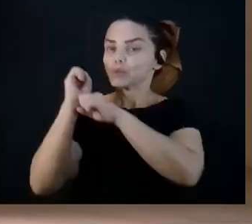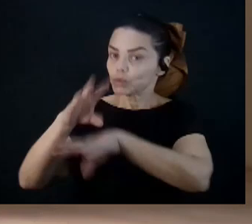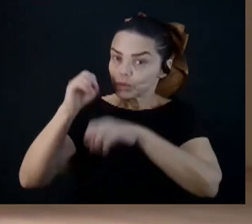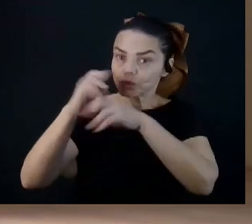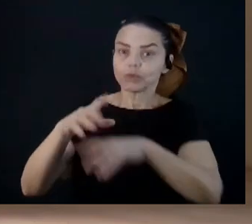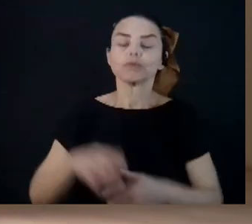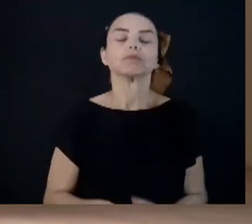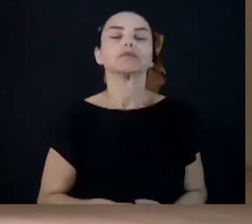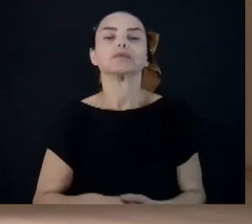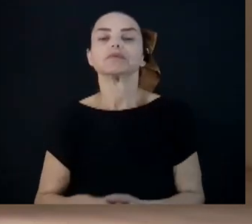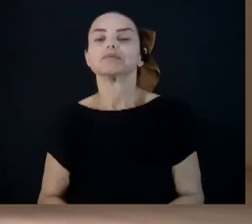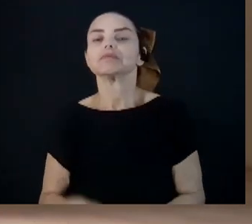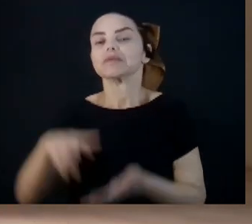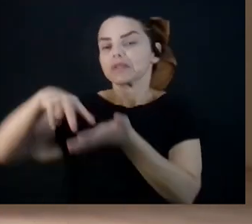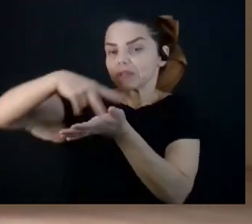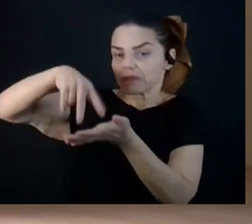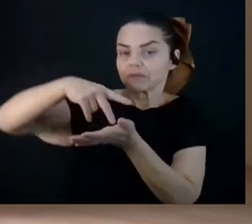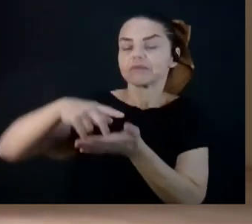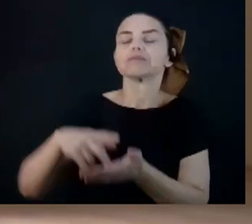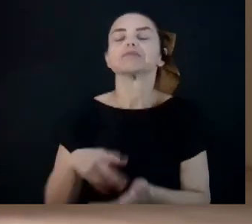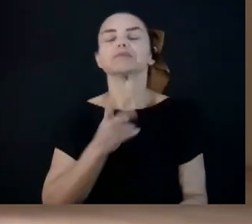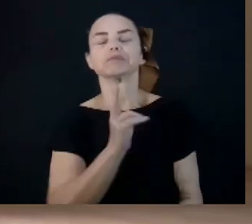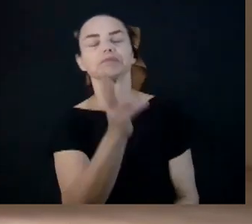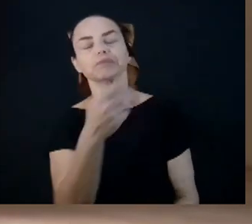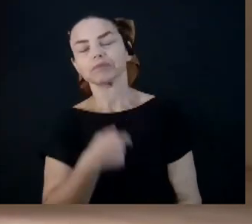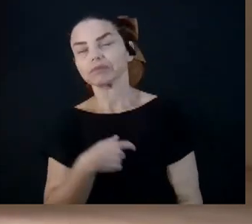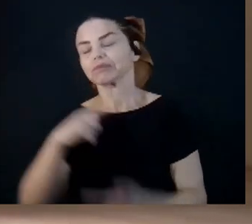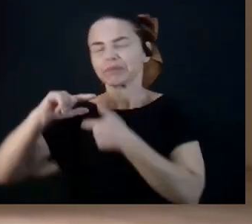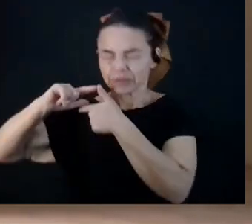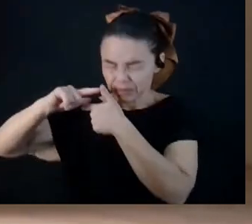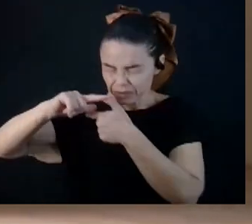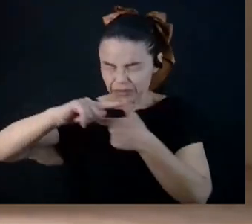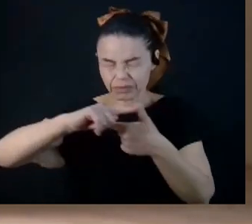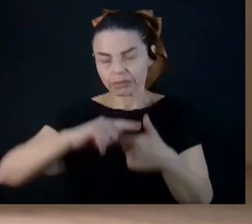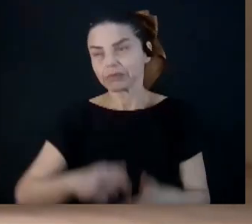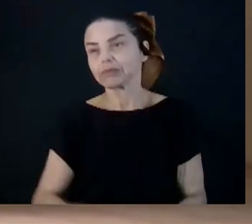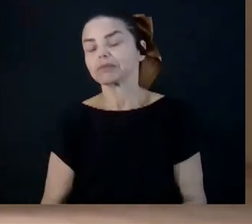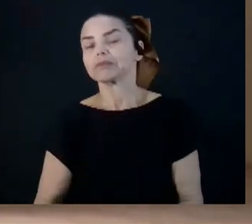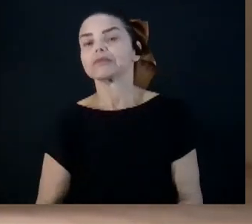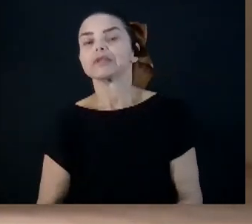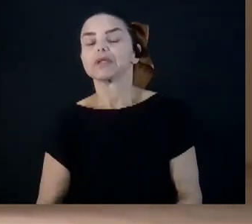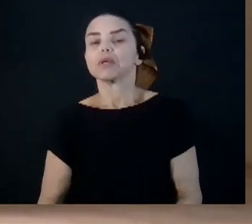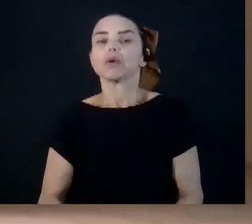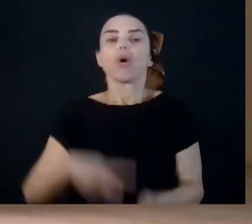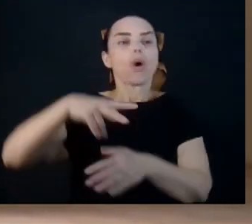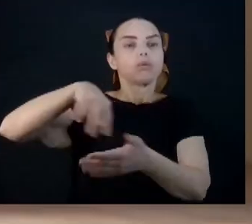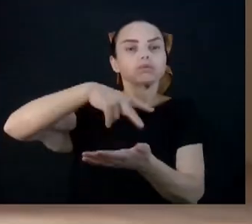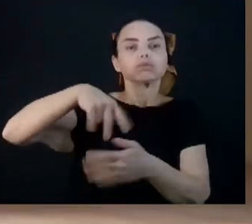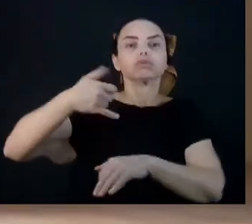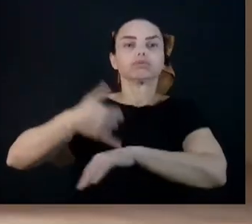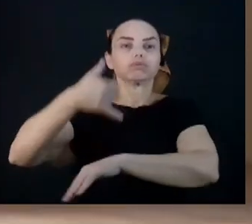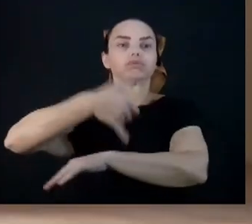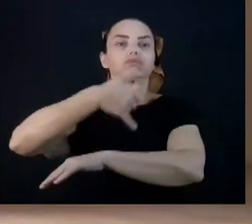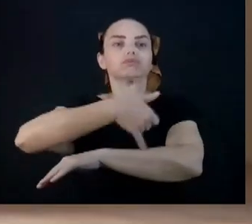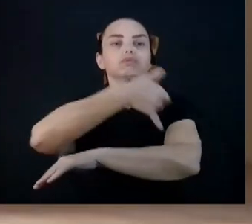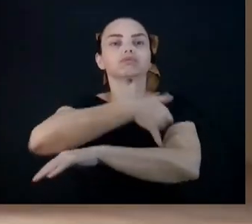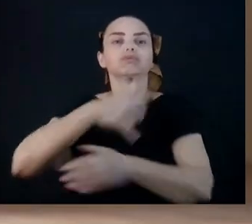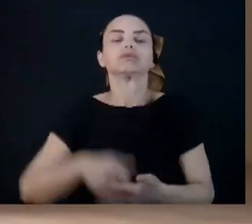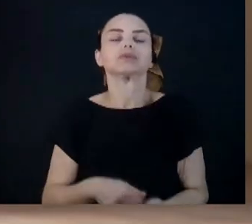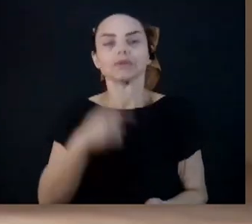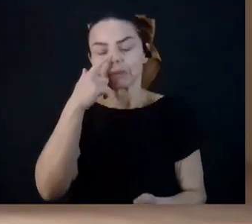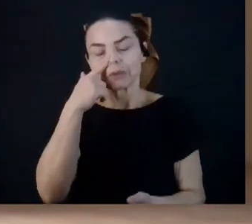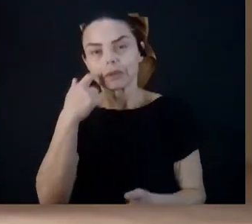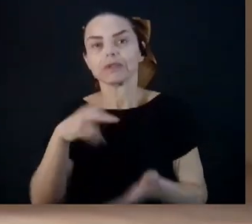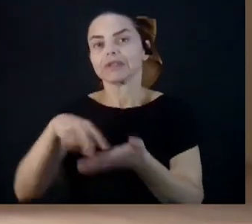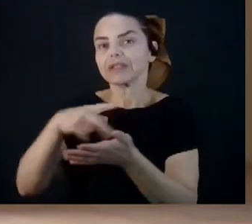dança, mantendo assim a nossa tradição, mantendo assim o folclore, né, mantendo as danças, as festas